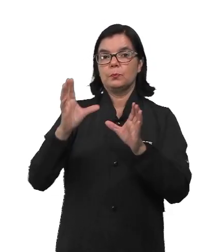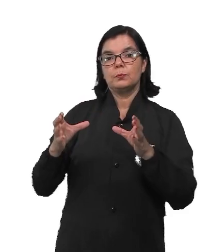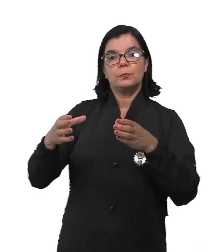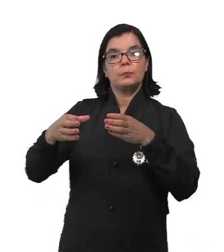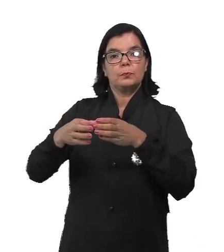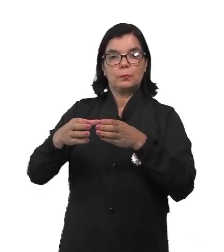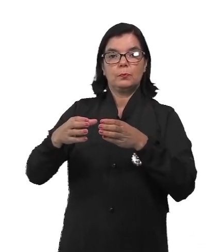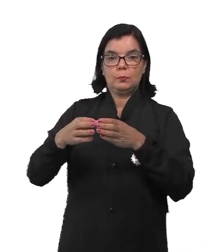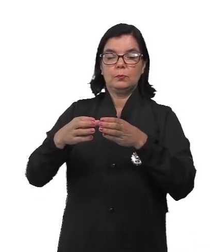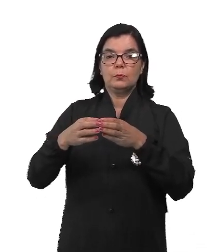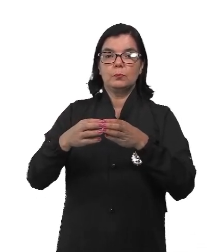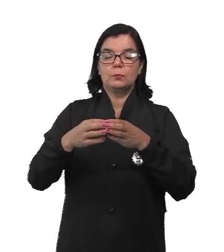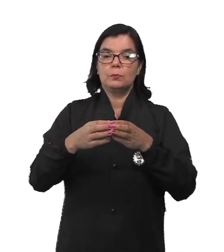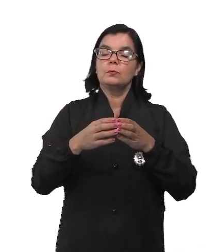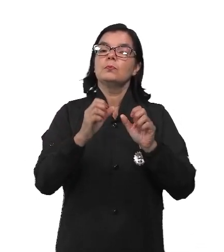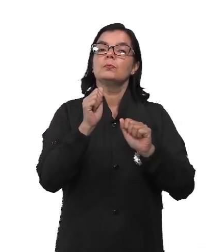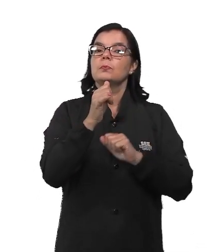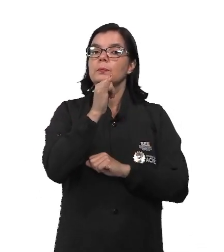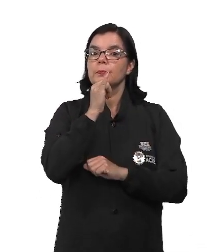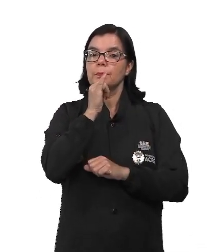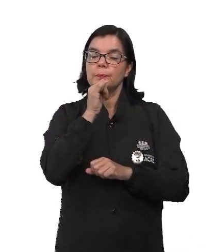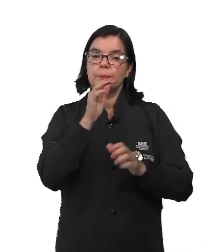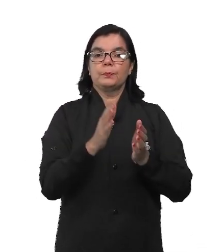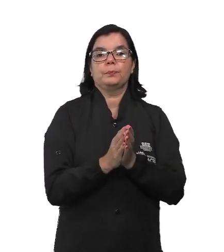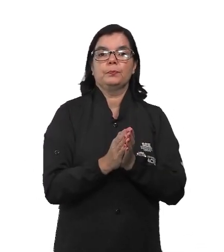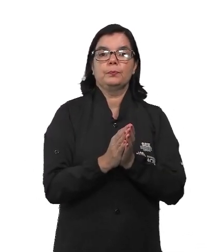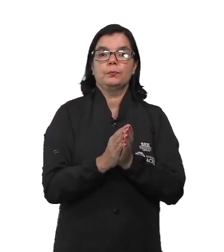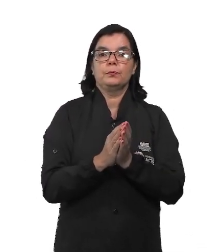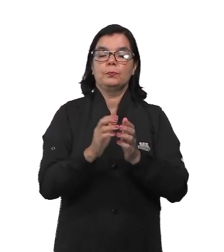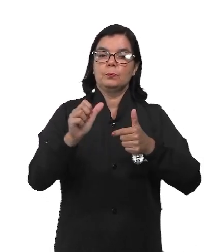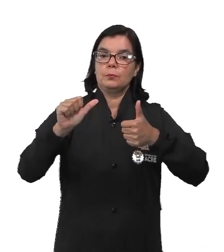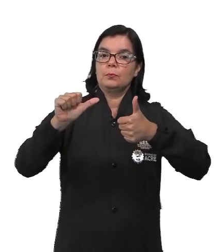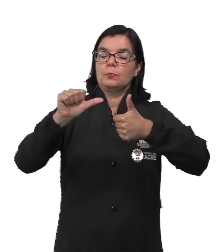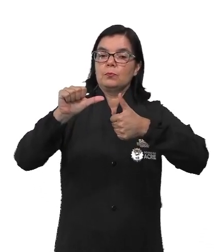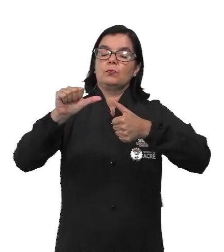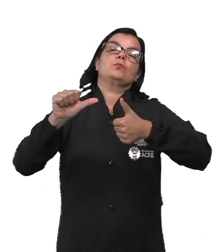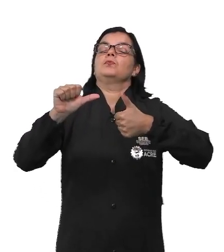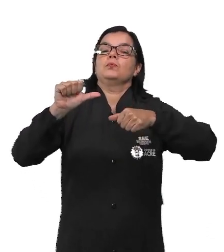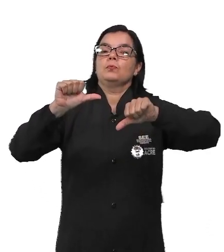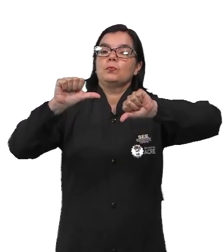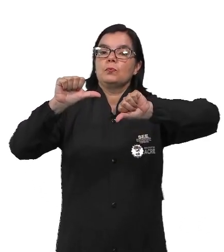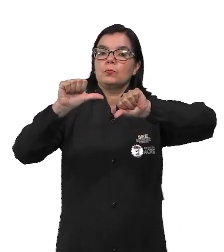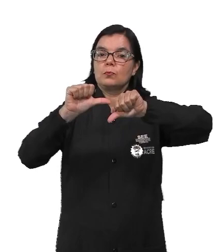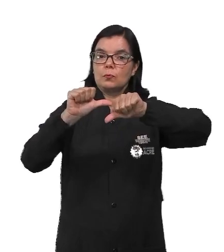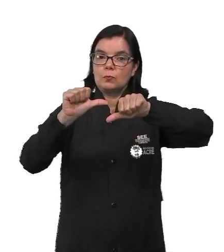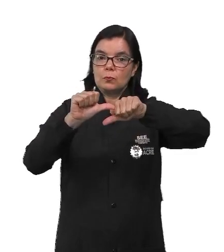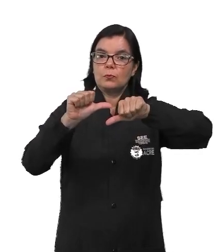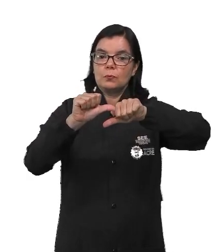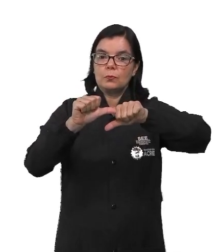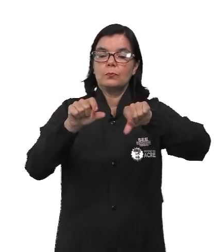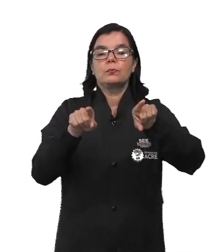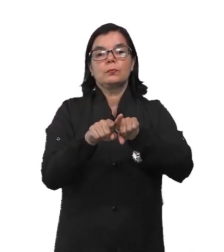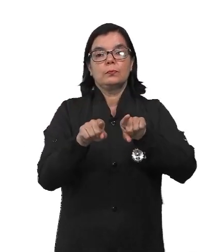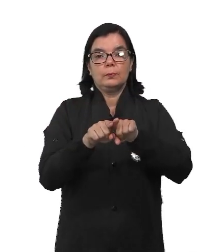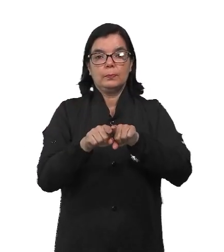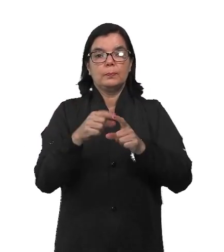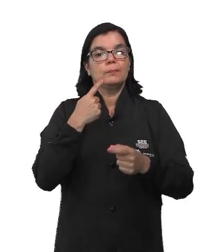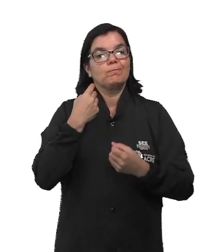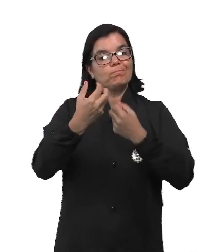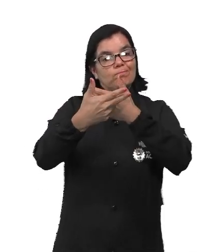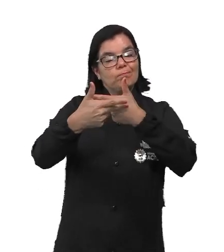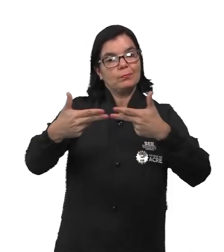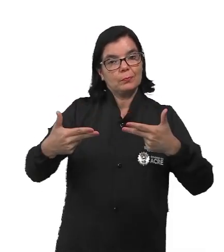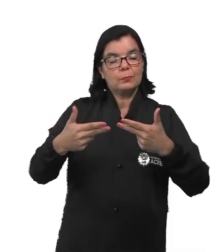dados assimétricos. Por exemplo, ela é mais estável do que a média, por exemplo, nessas situações.